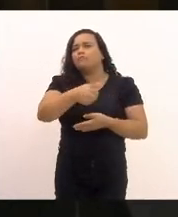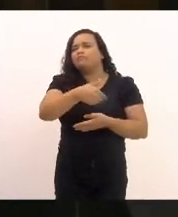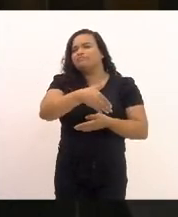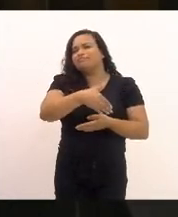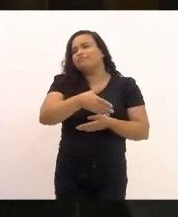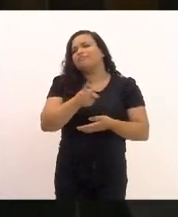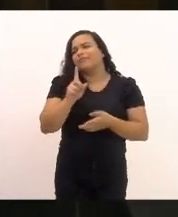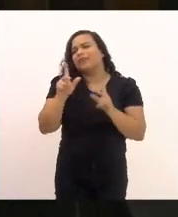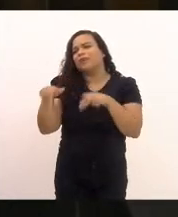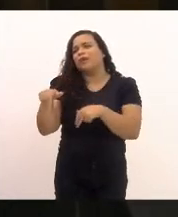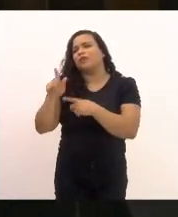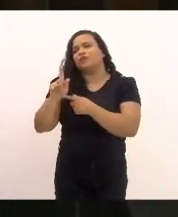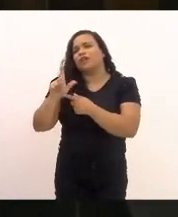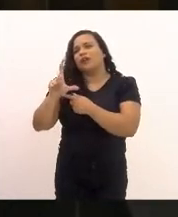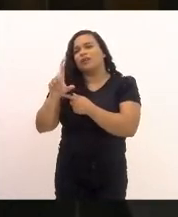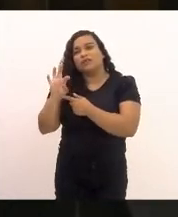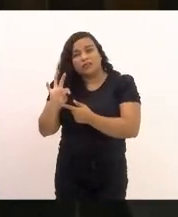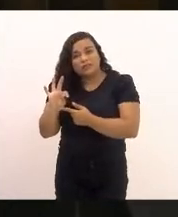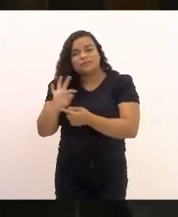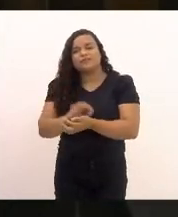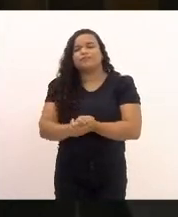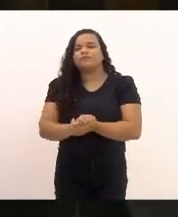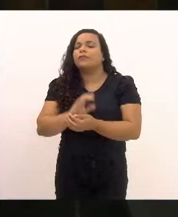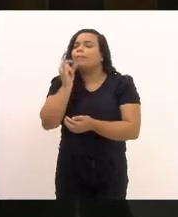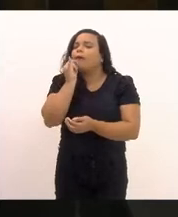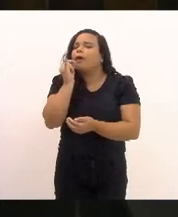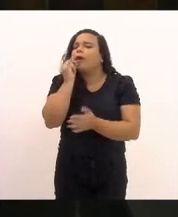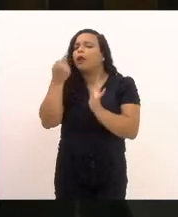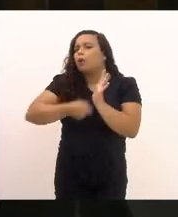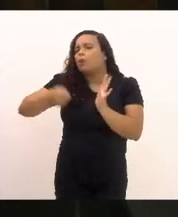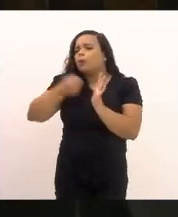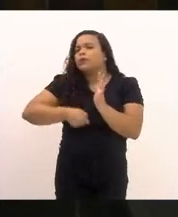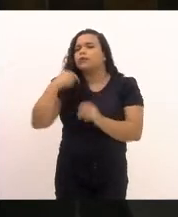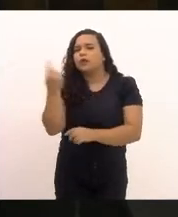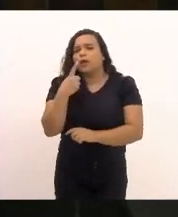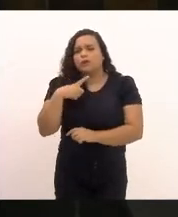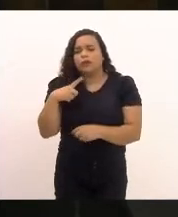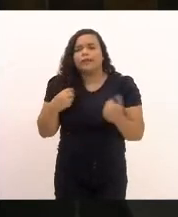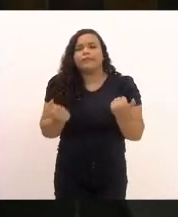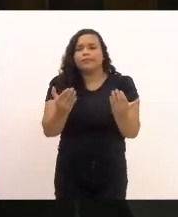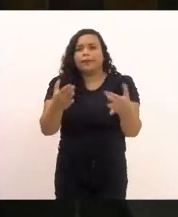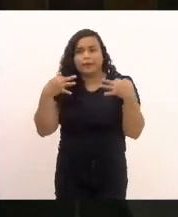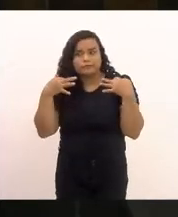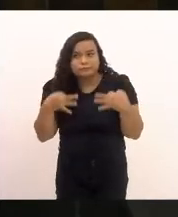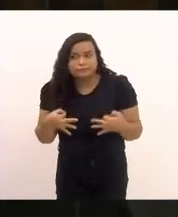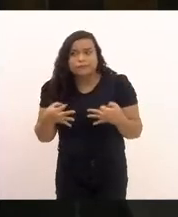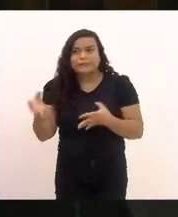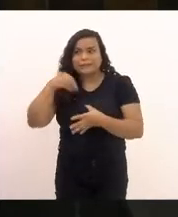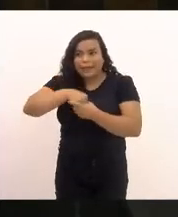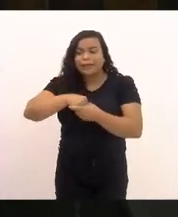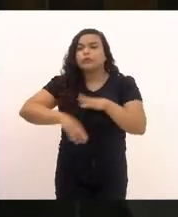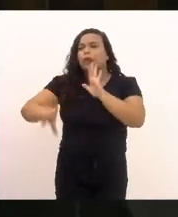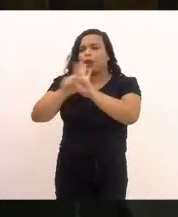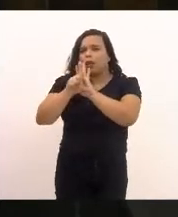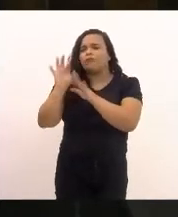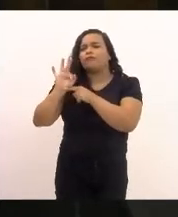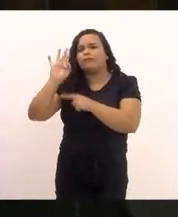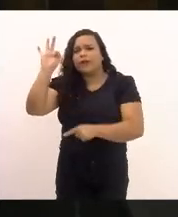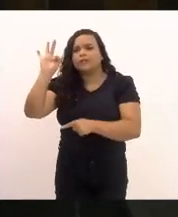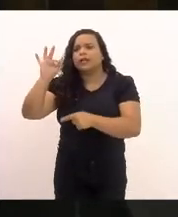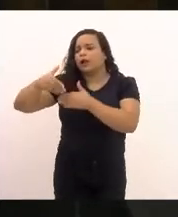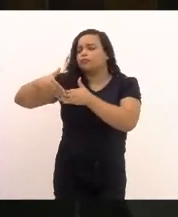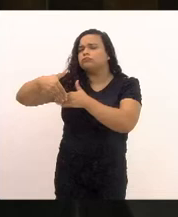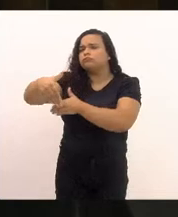da GLP. Por exemplo, a luta que temos travado para garantir, na forma da legislação federal em vigor